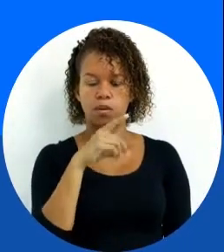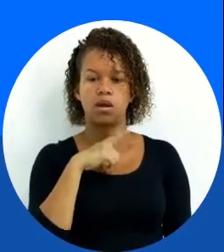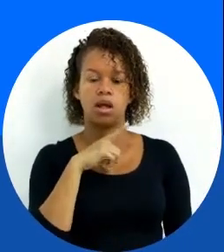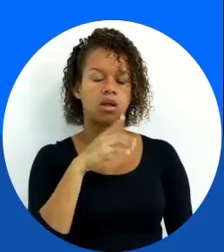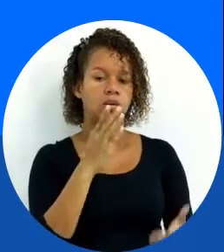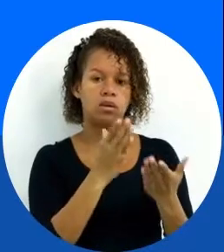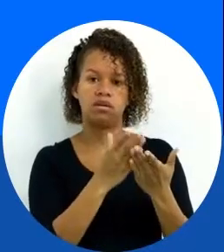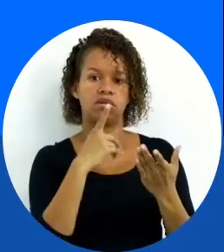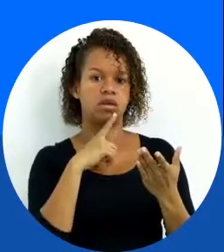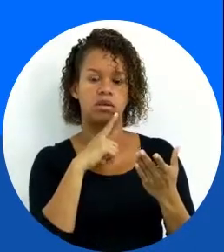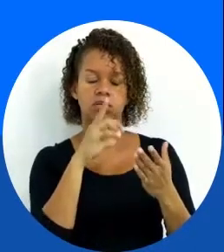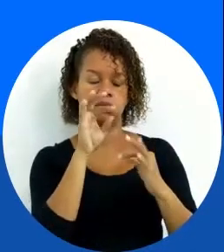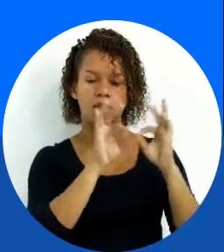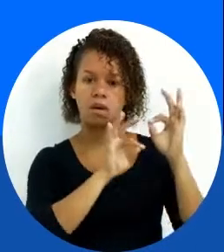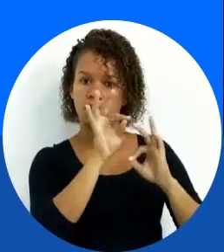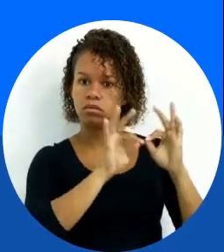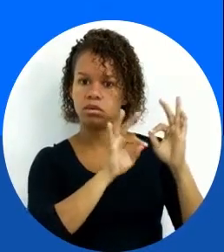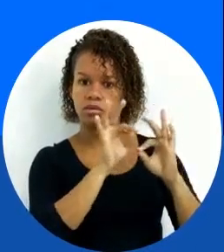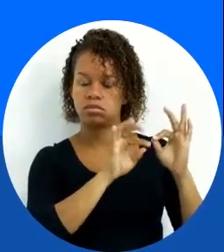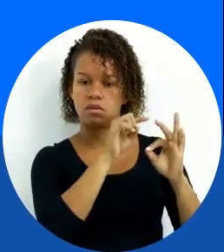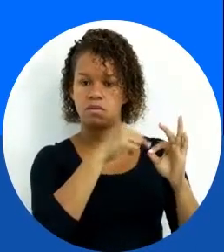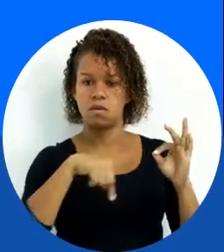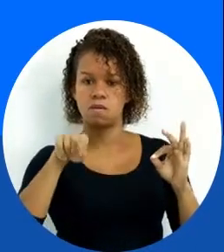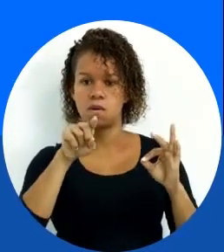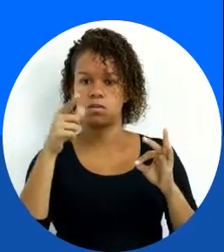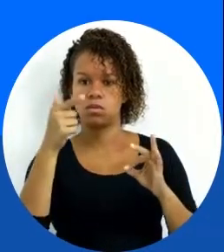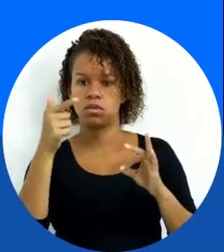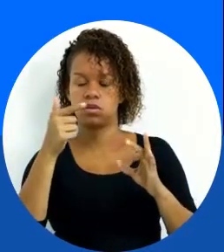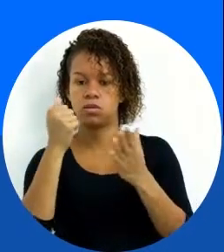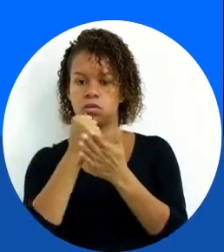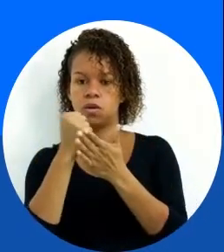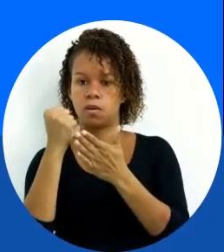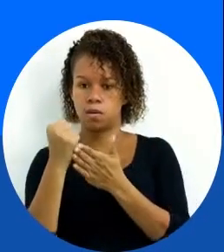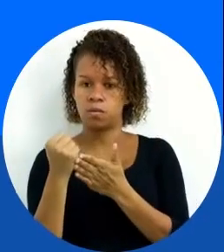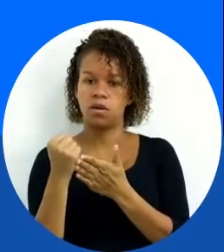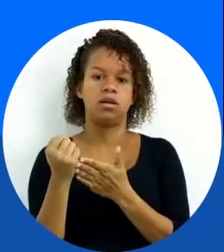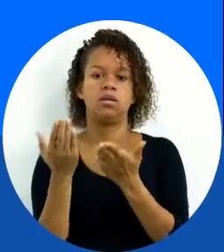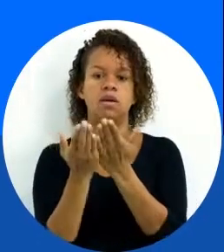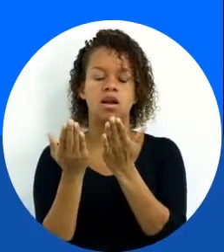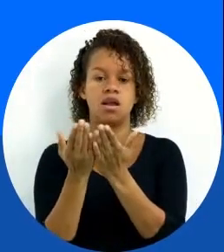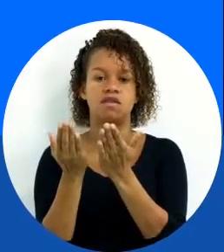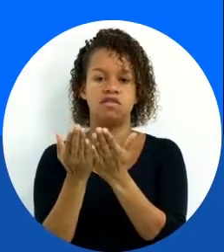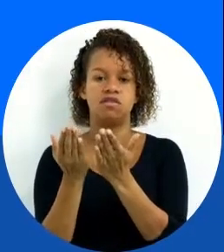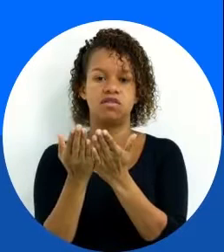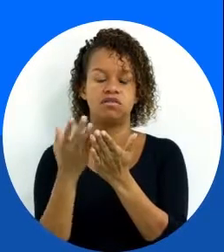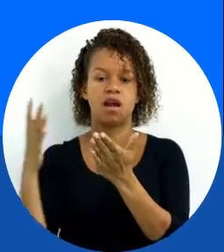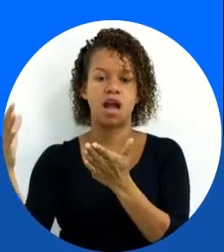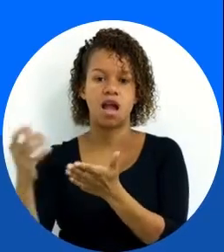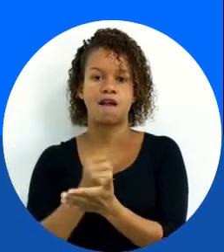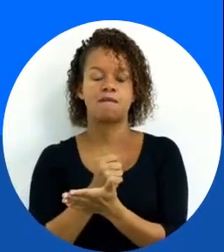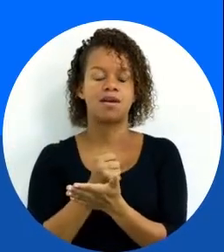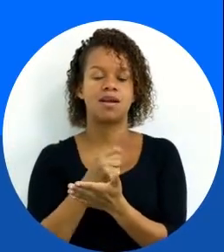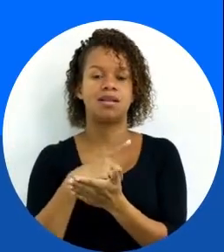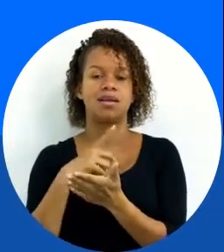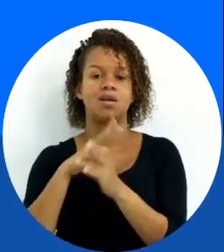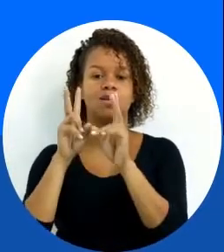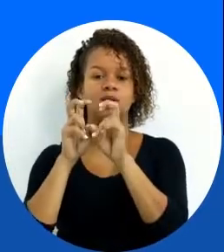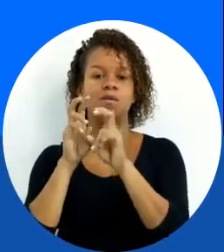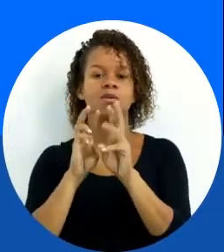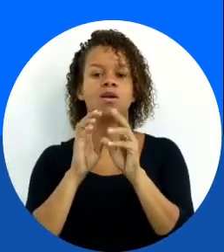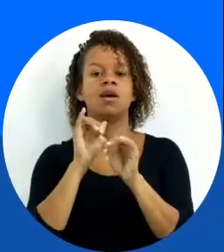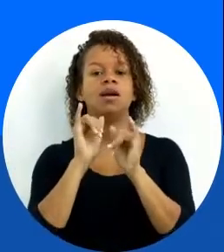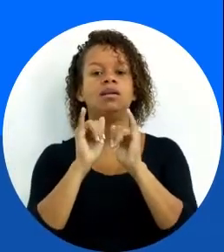traz somente o termo programação. Já esse outro segundo documento, segundo livro que foi recuperado, ele traz o termo